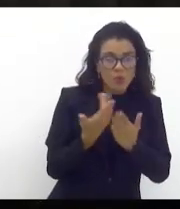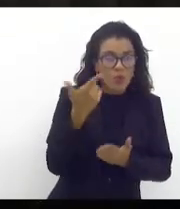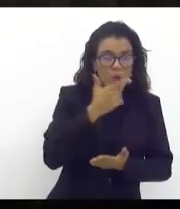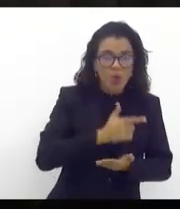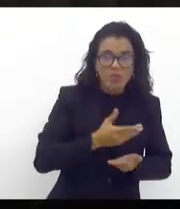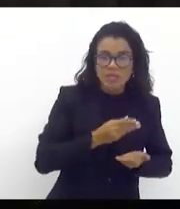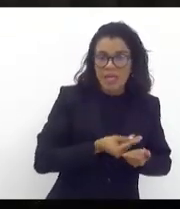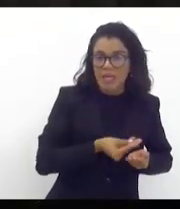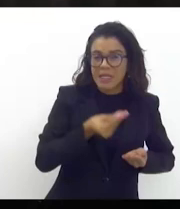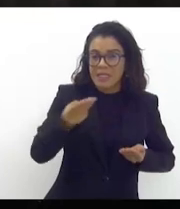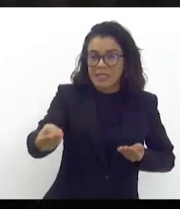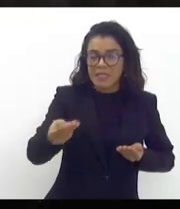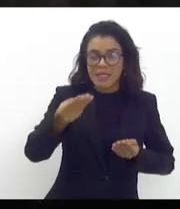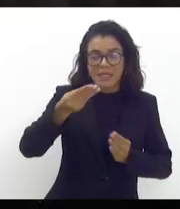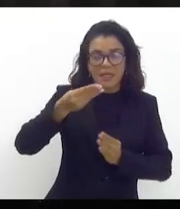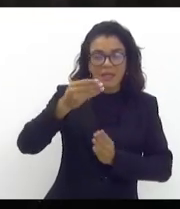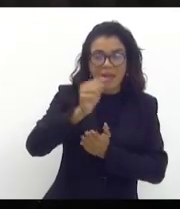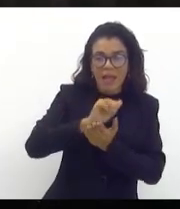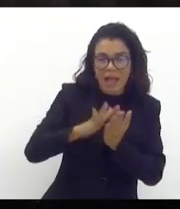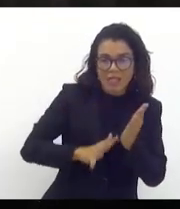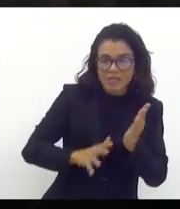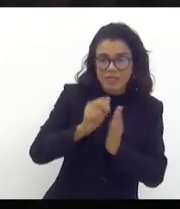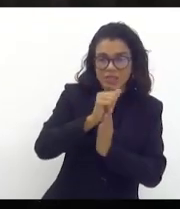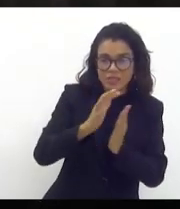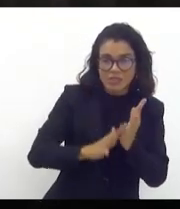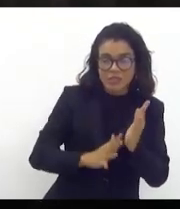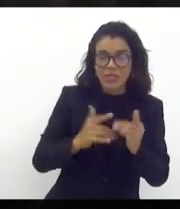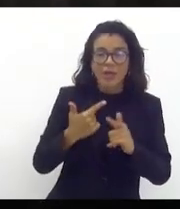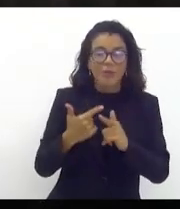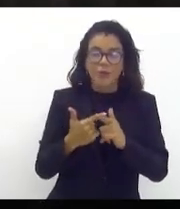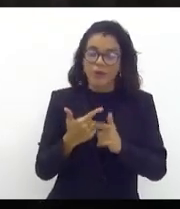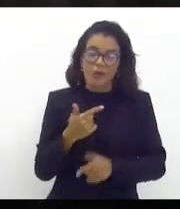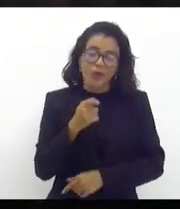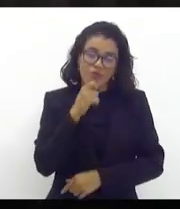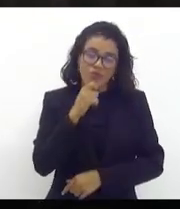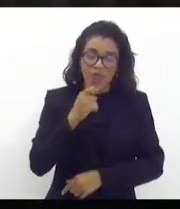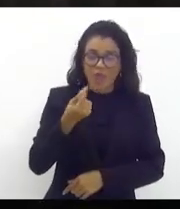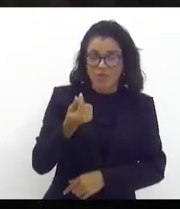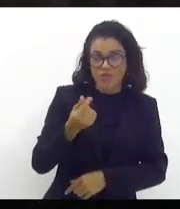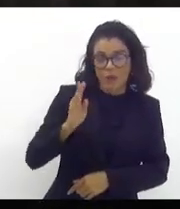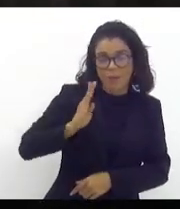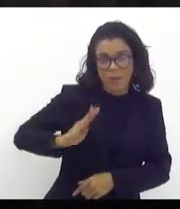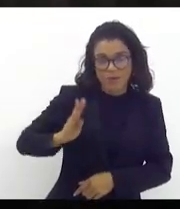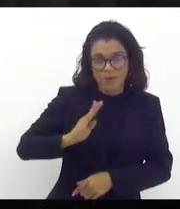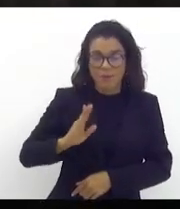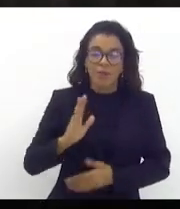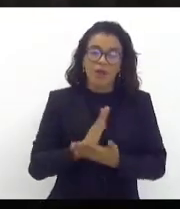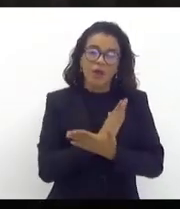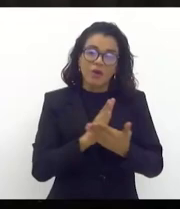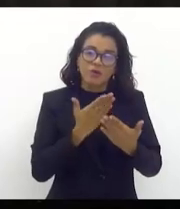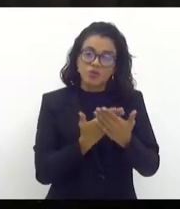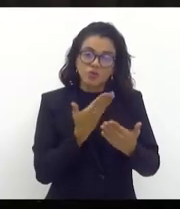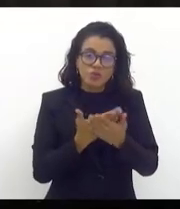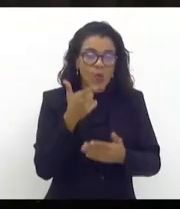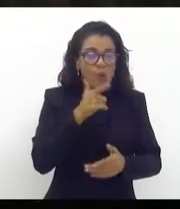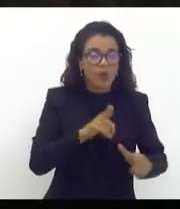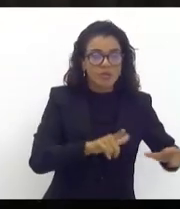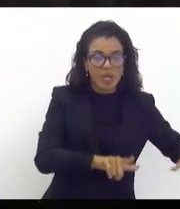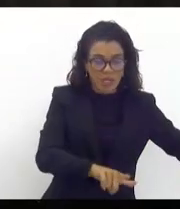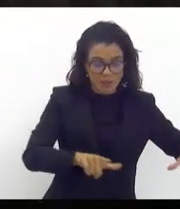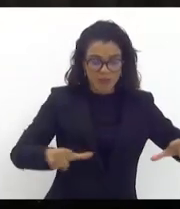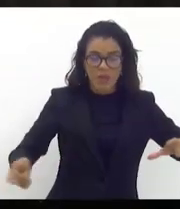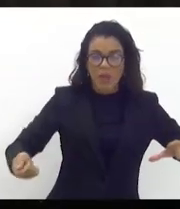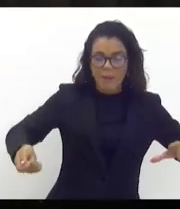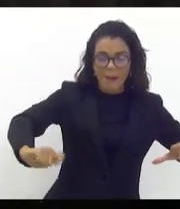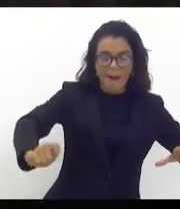tem dinheiro para pagar a impressão do trabalho porque a bolsa não caiu. Tem estudante que não consegue usar o bandejão ou comer